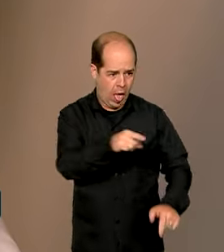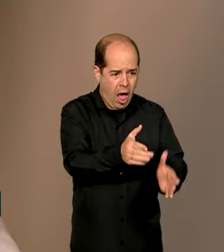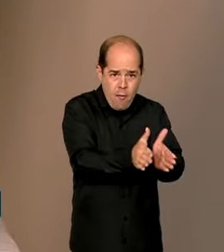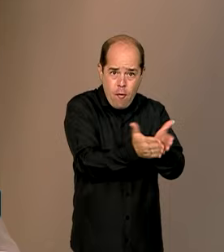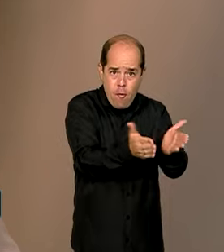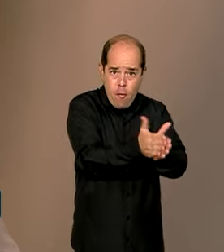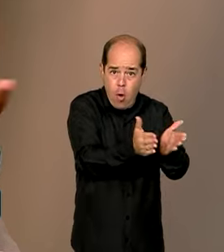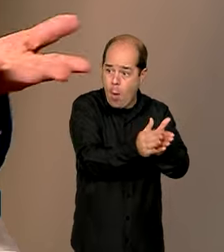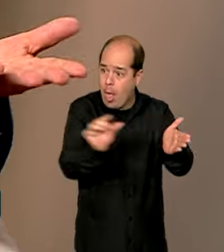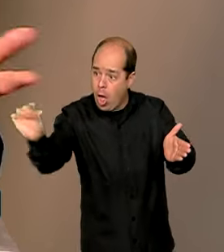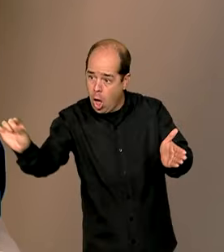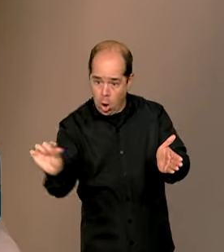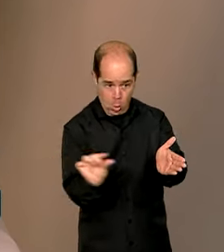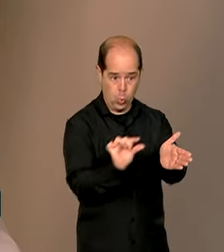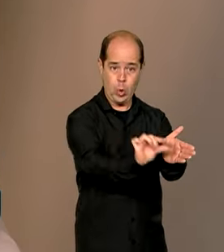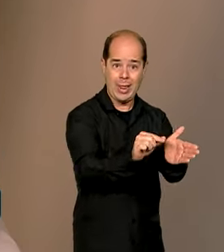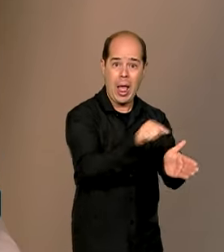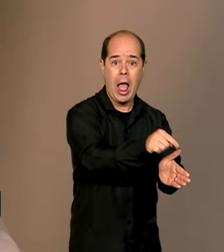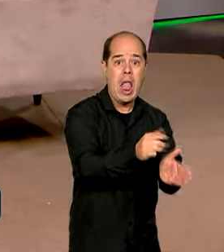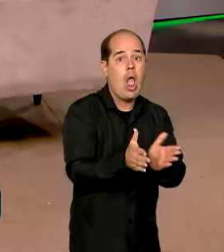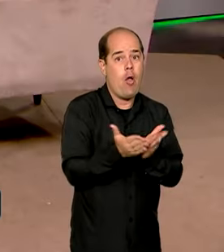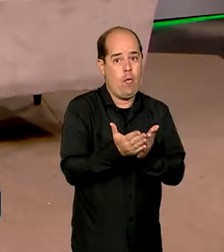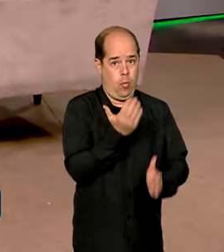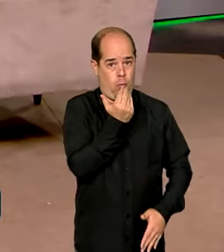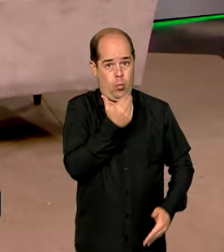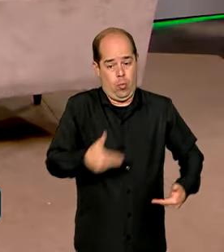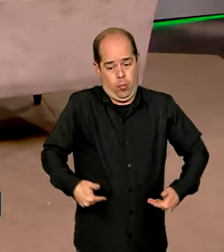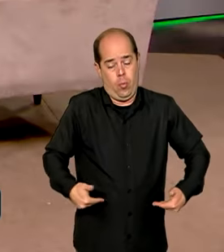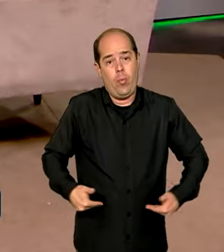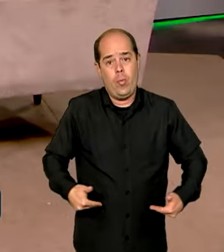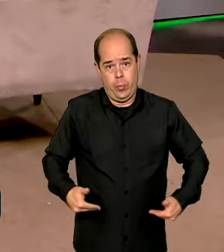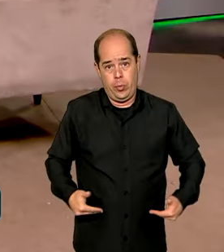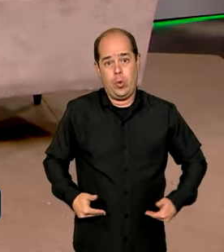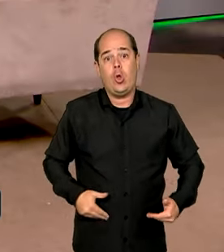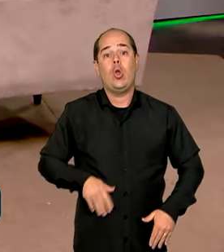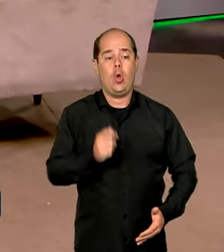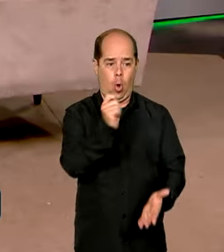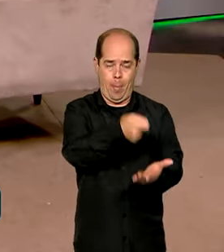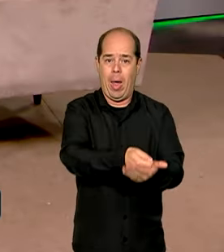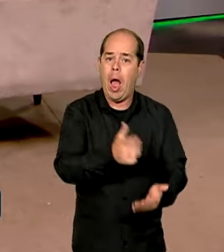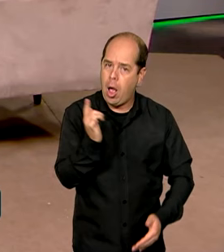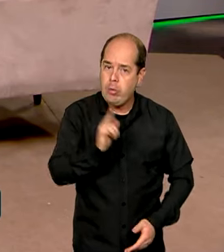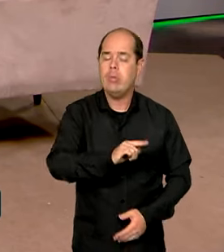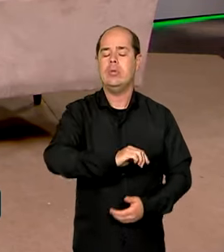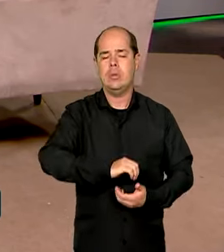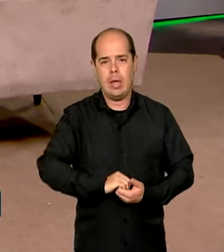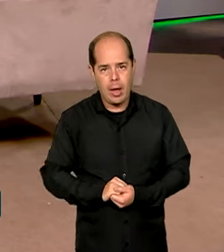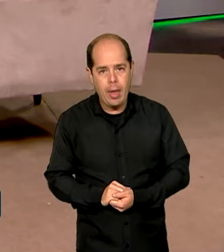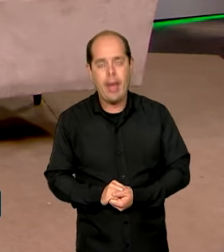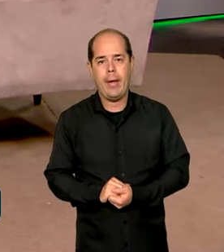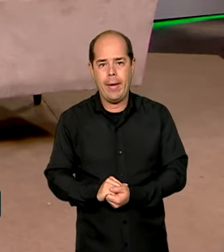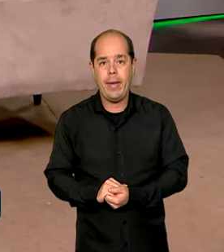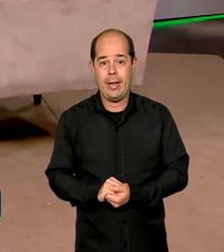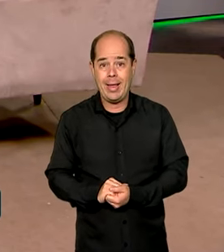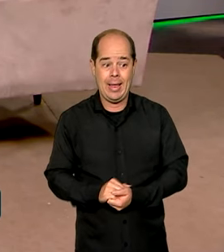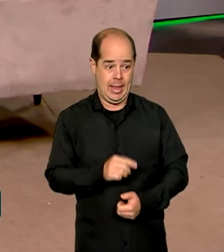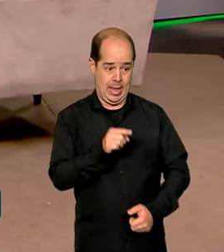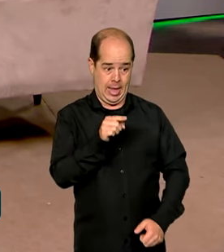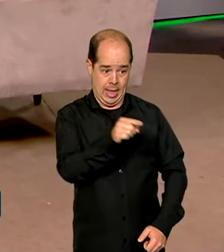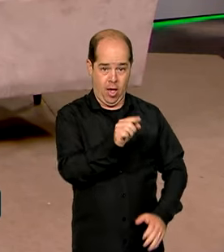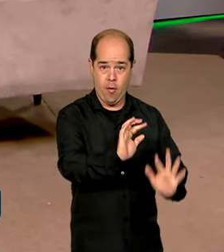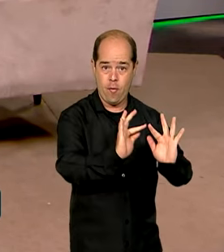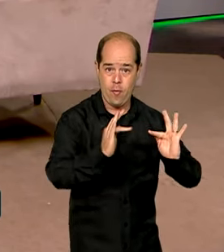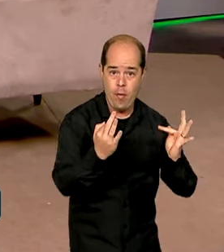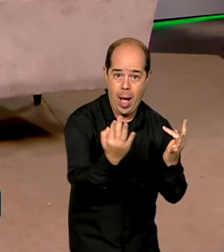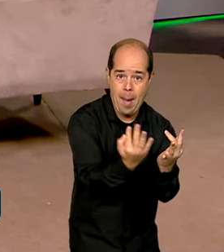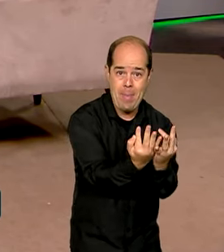dinheiro vai poder comprar, como se lembra ali. Quando eu pego as famílias que recebem 100%,